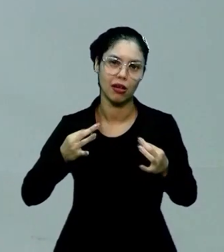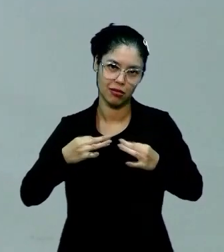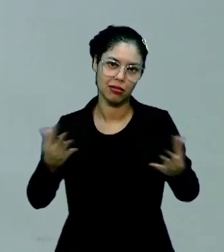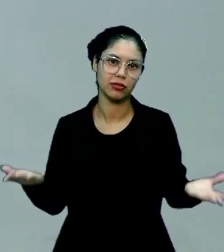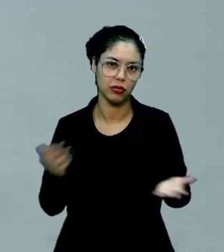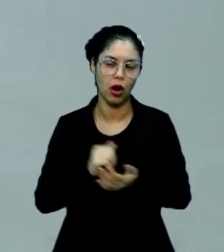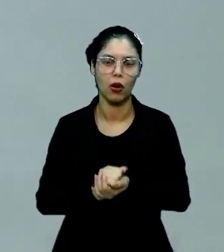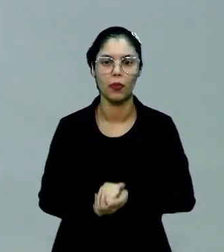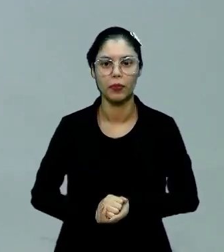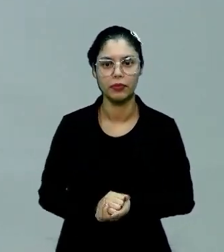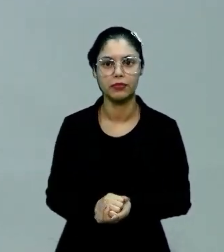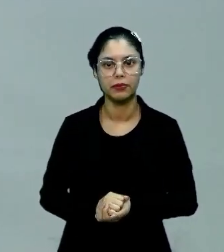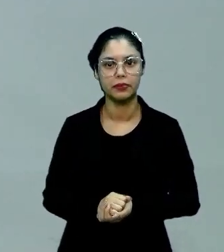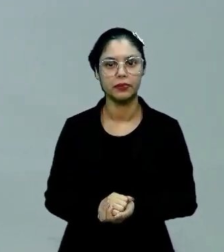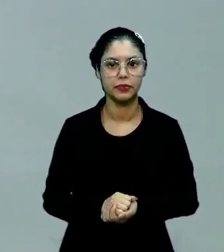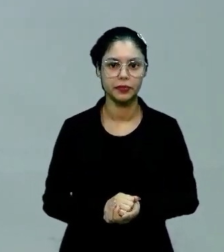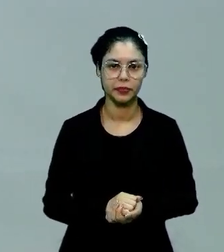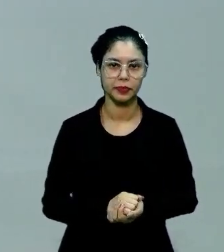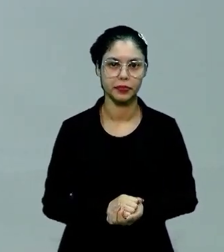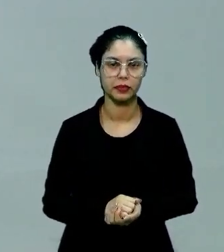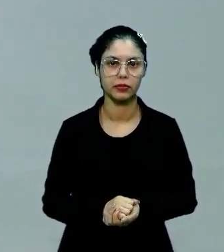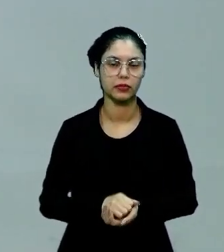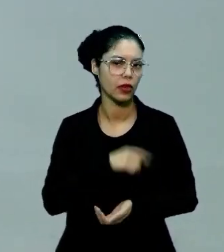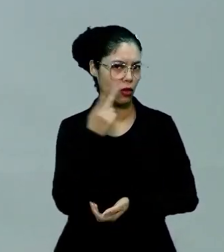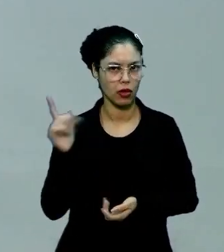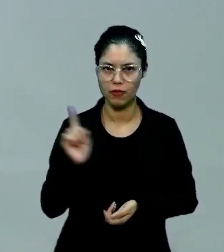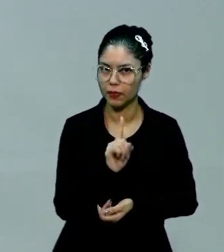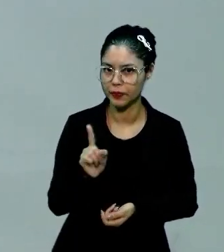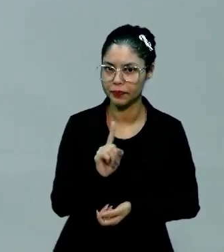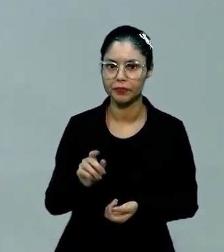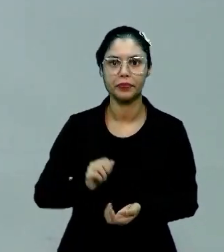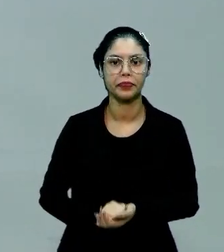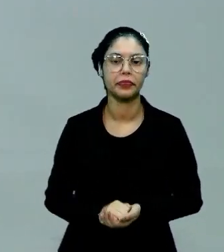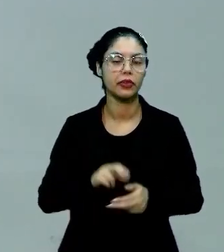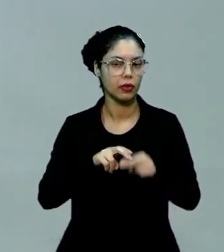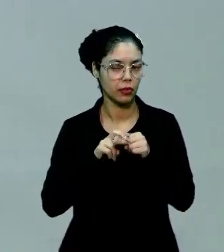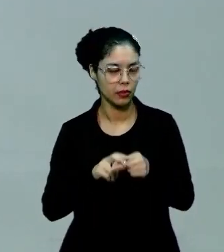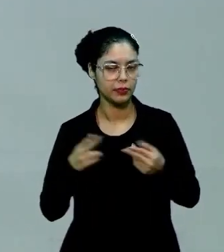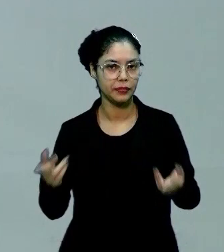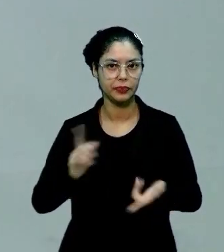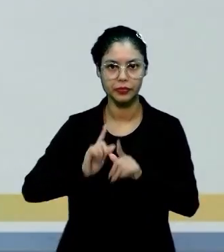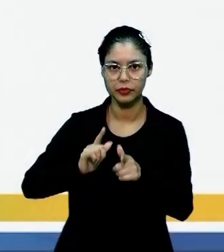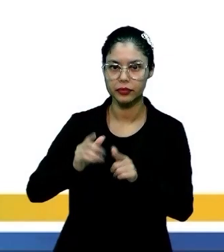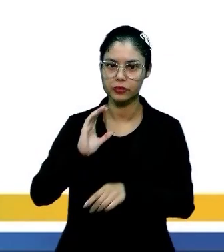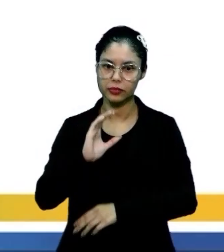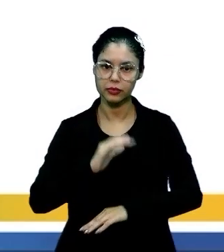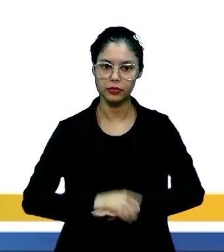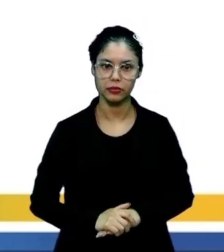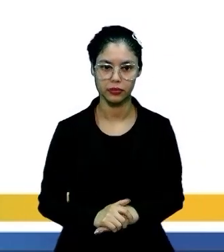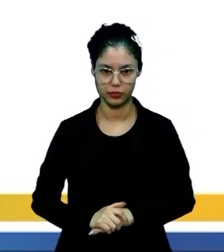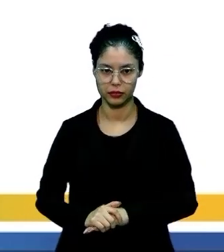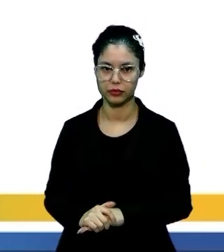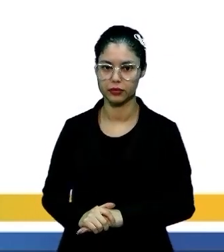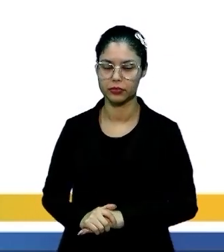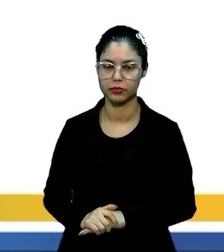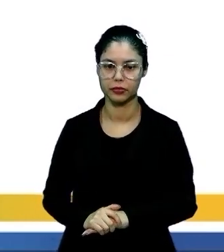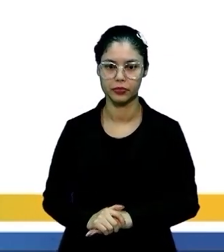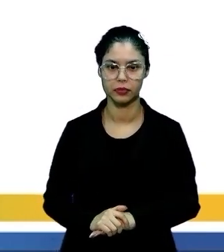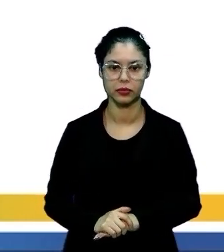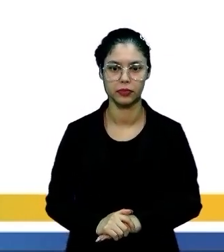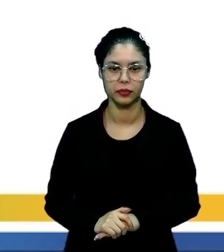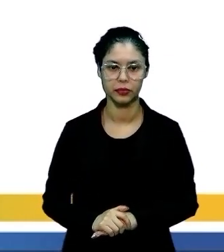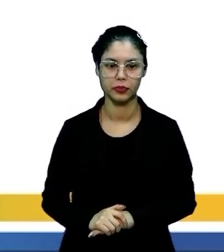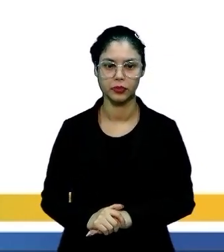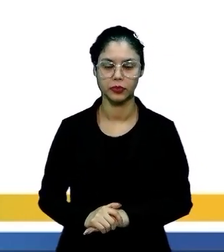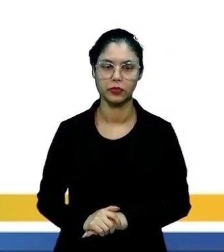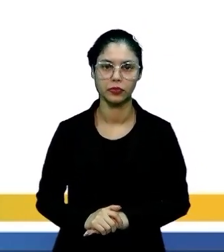de respeito, né? Em relação ao vestimenta, eles não comentam isso, portanto, a letra C, né, não é a nossa alternativa